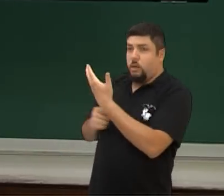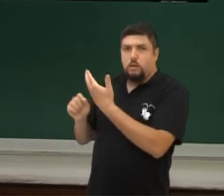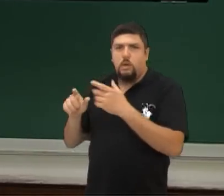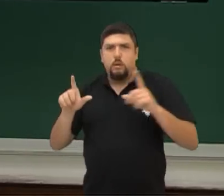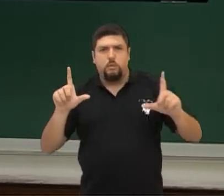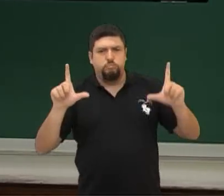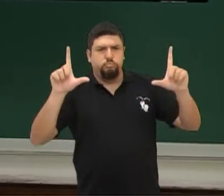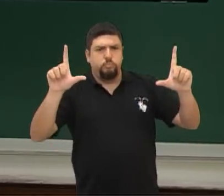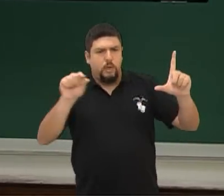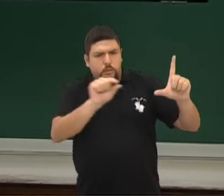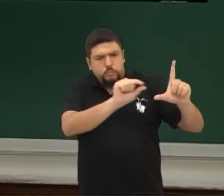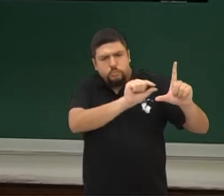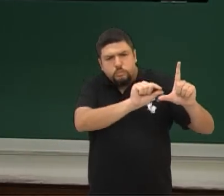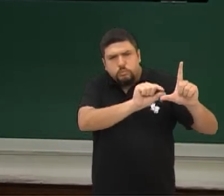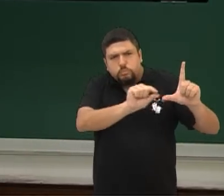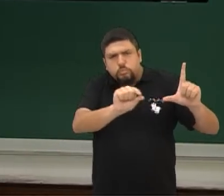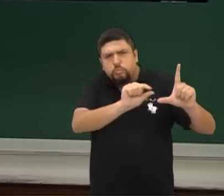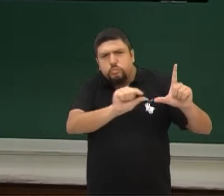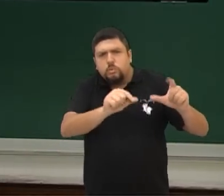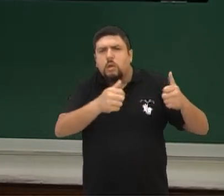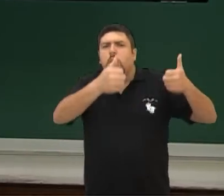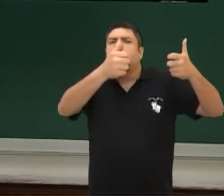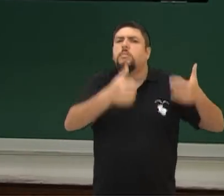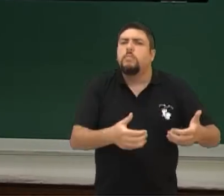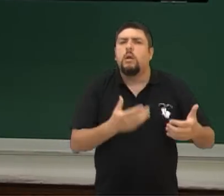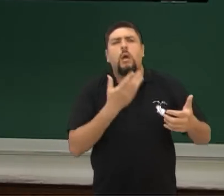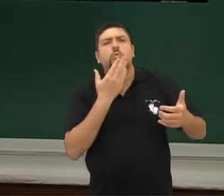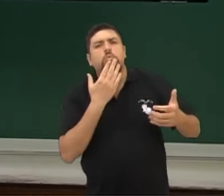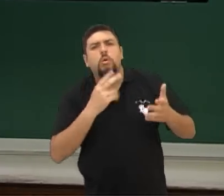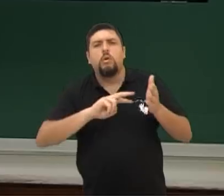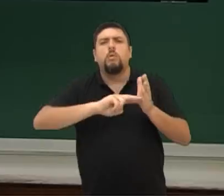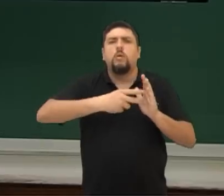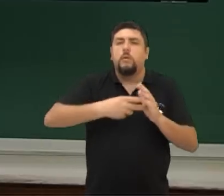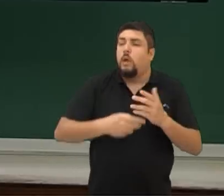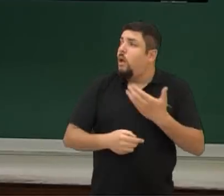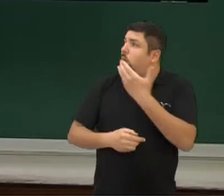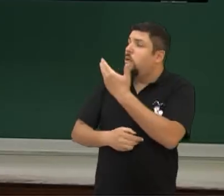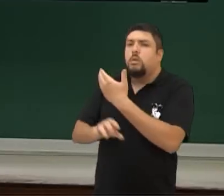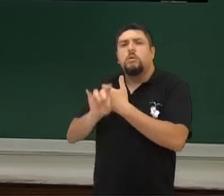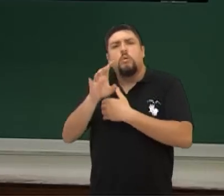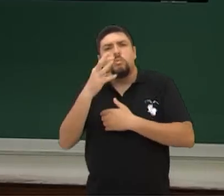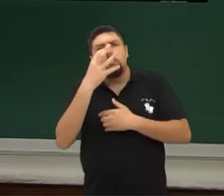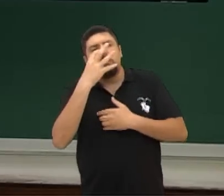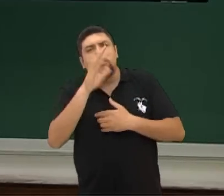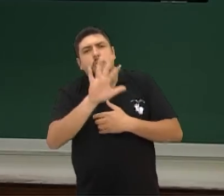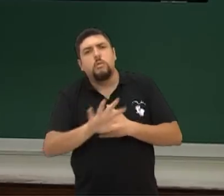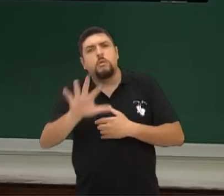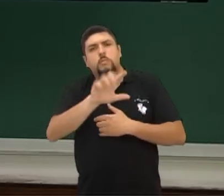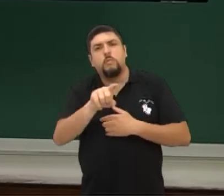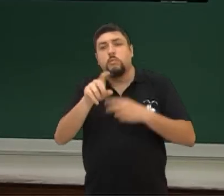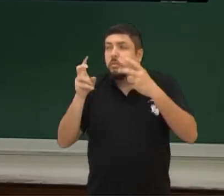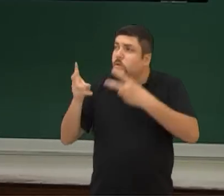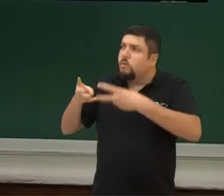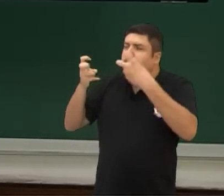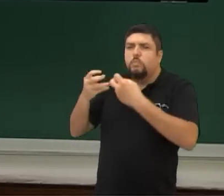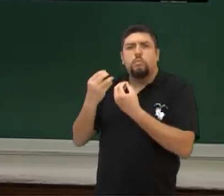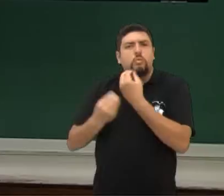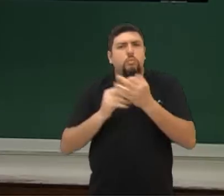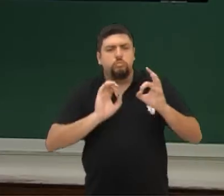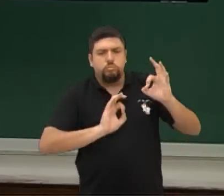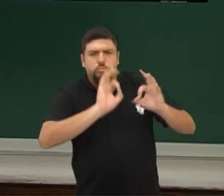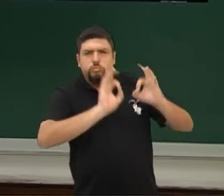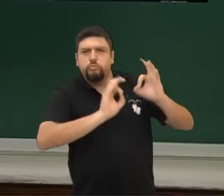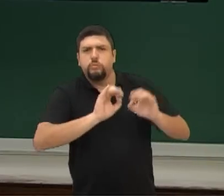indicar algumas circunstâncias. Tem a parte escrita, que é só uma imagem ilustrativa, só para você perceber como é organizado um